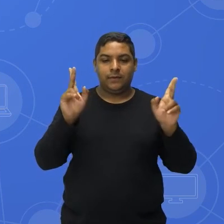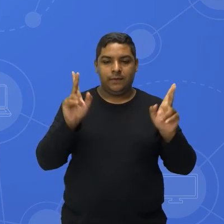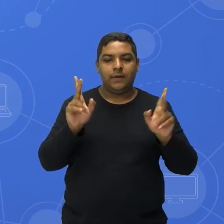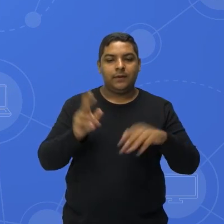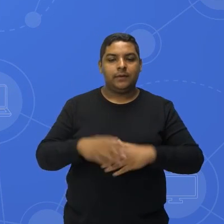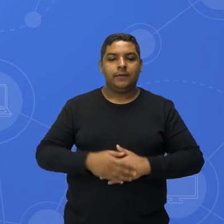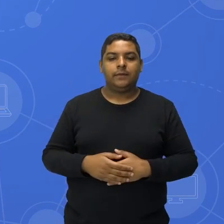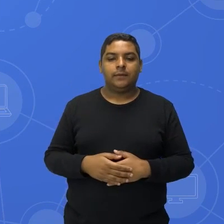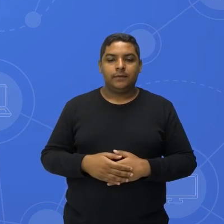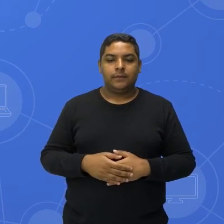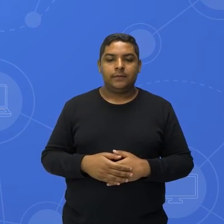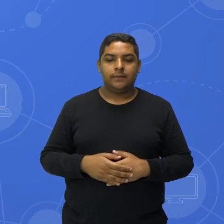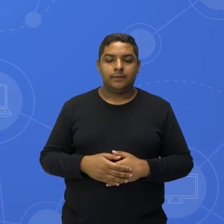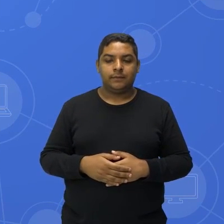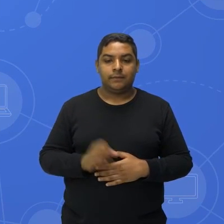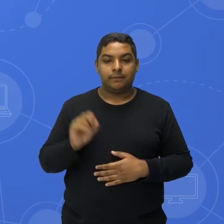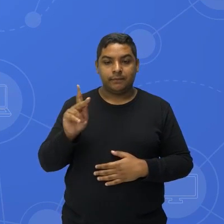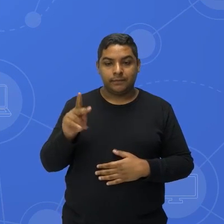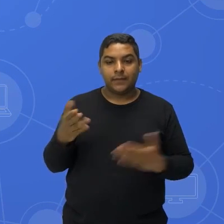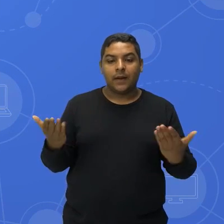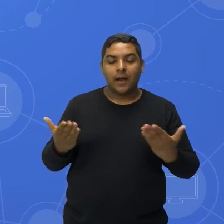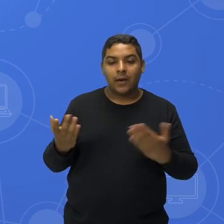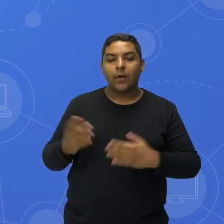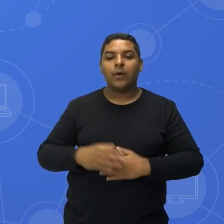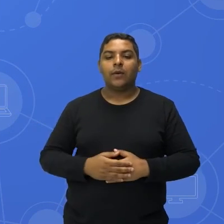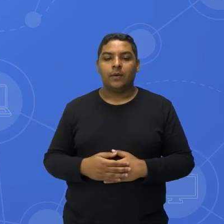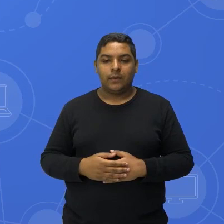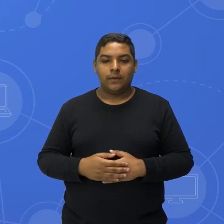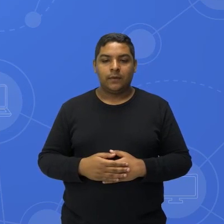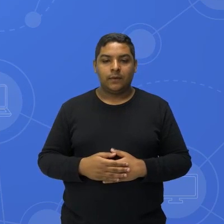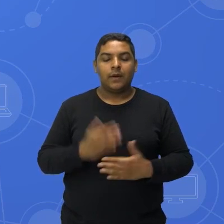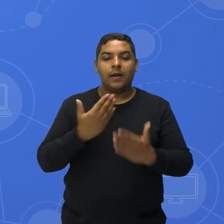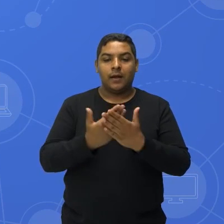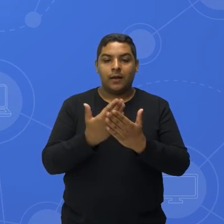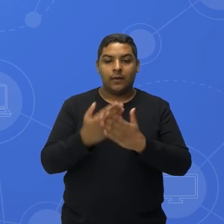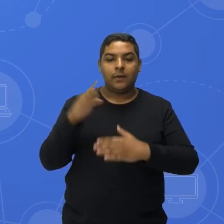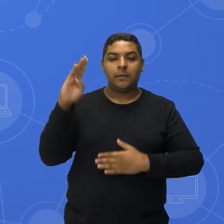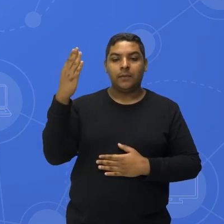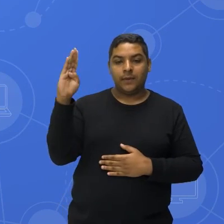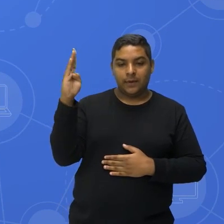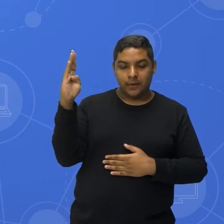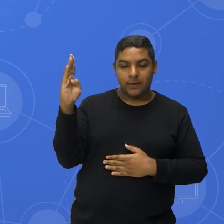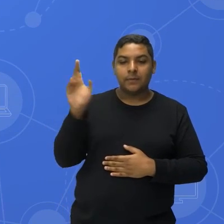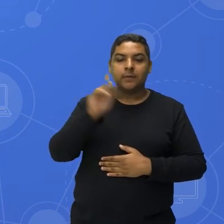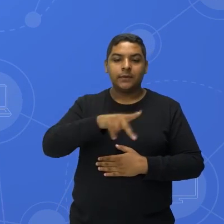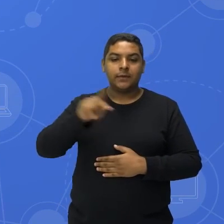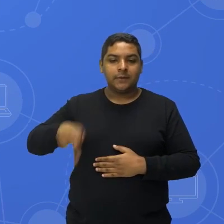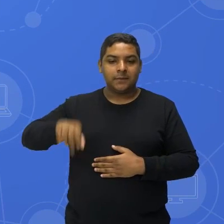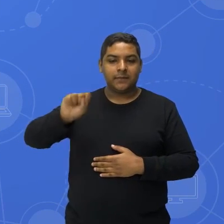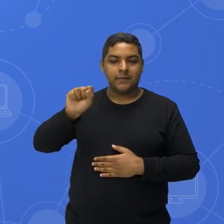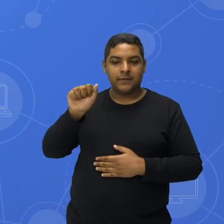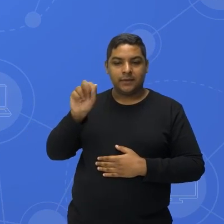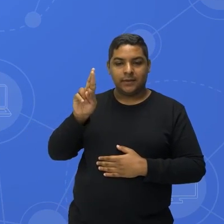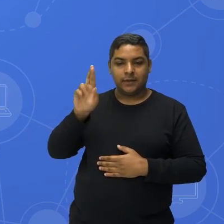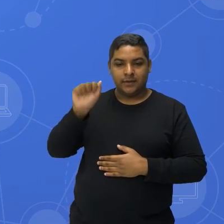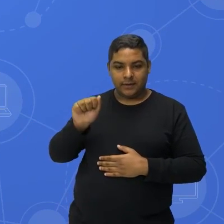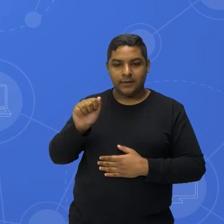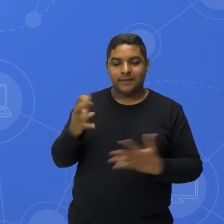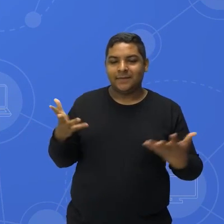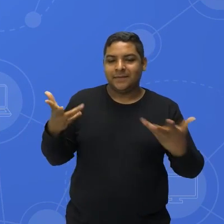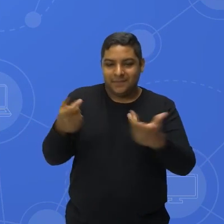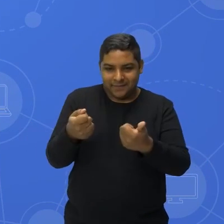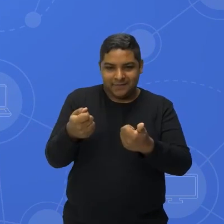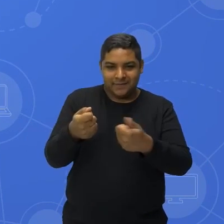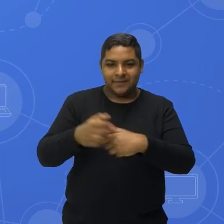poder fazer essa classificação, ok? Agora vocês vão ficar com a aula de biologia com a professora Sara